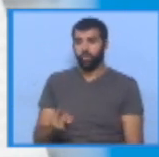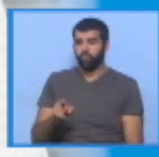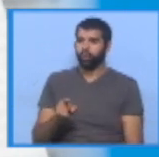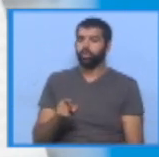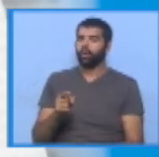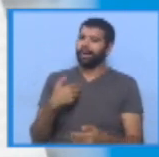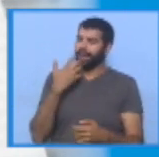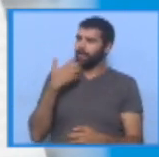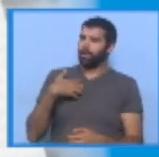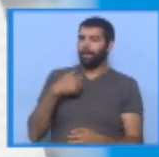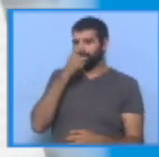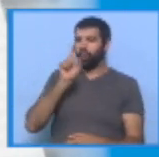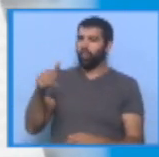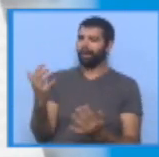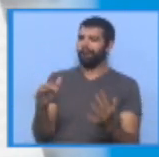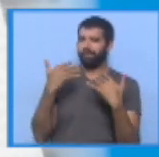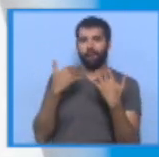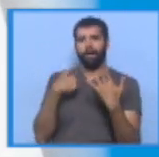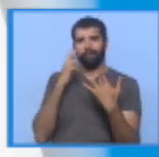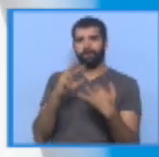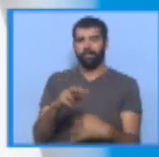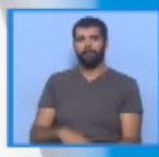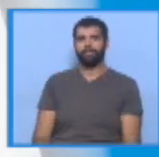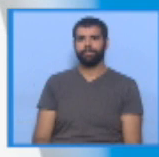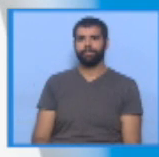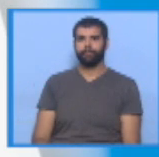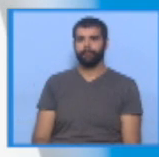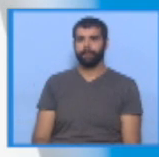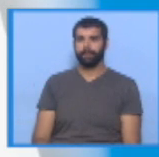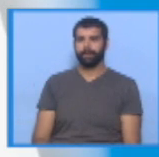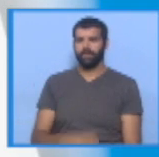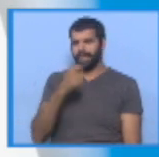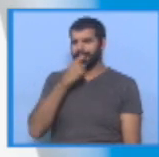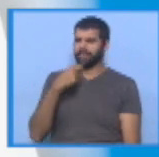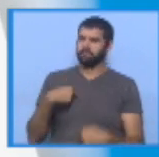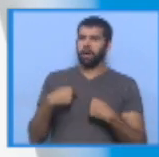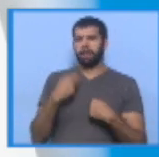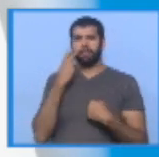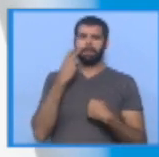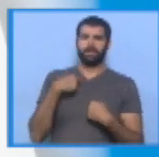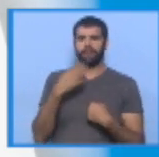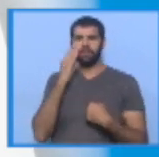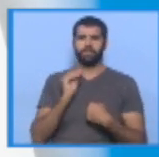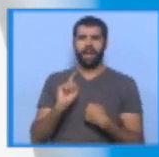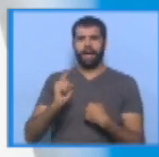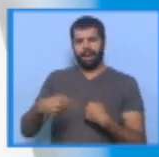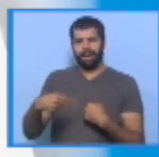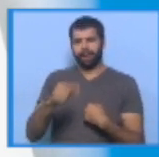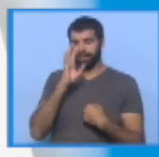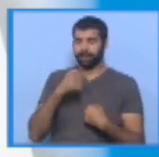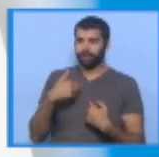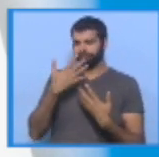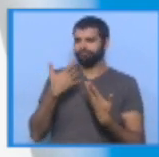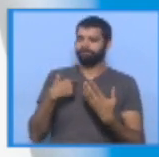Ficarás então honrado aos olhos dos outros convidados. Quem se exalta será humilhado, e quem se humilha será